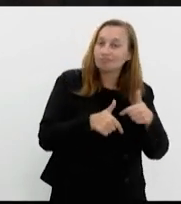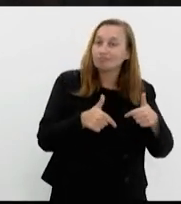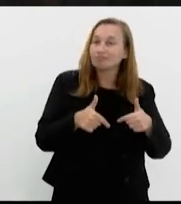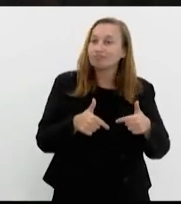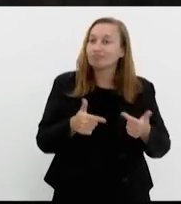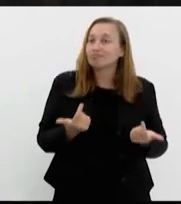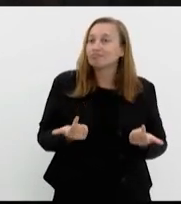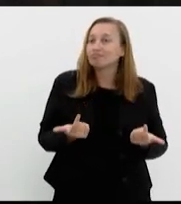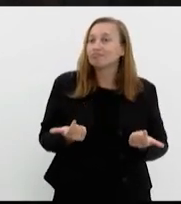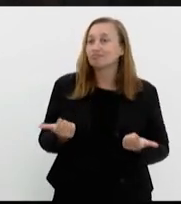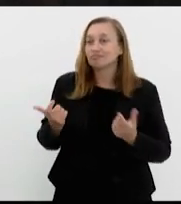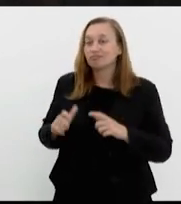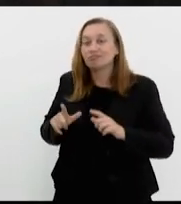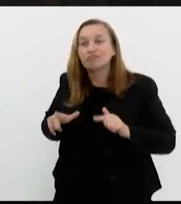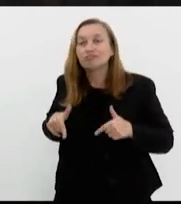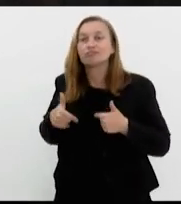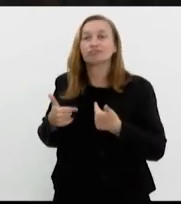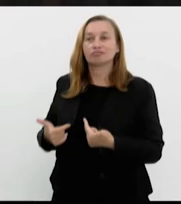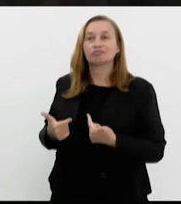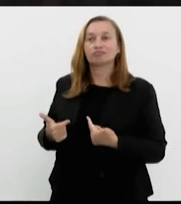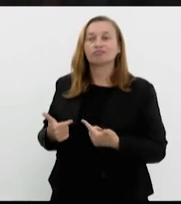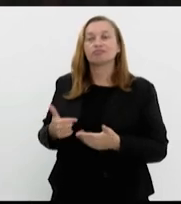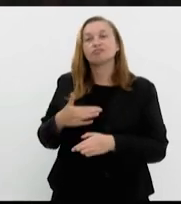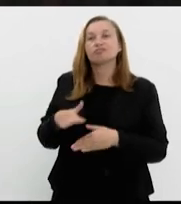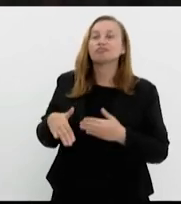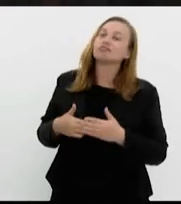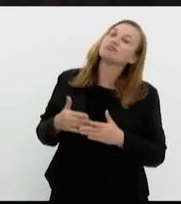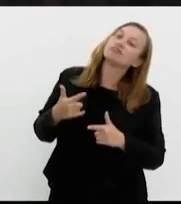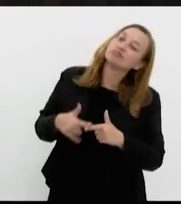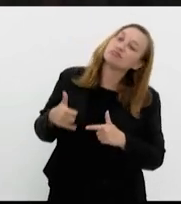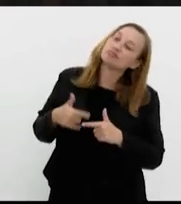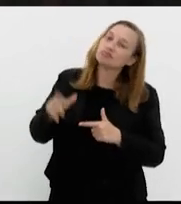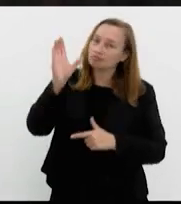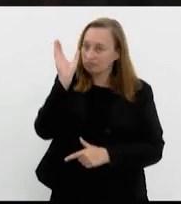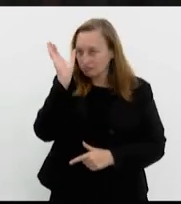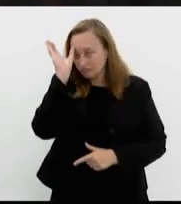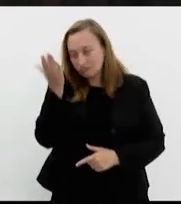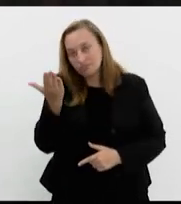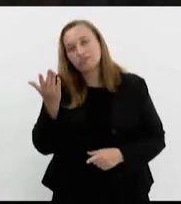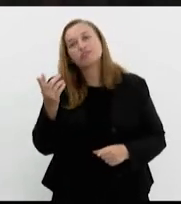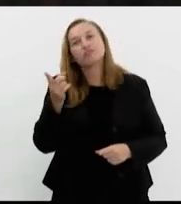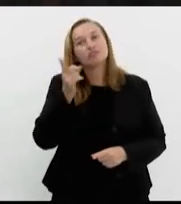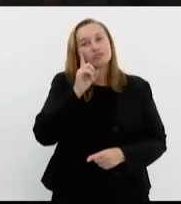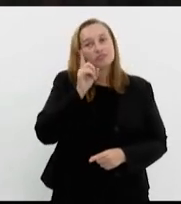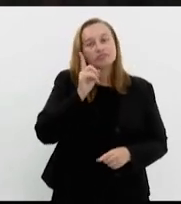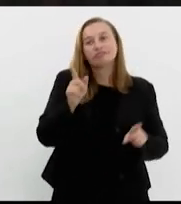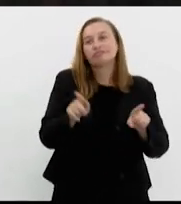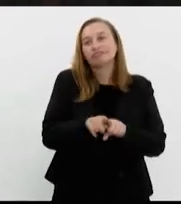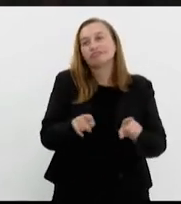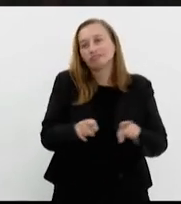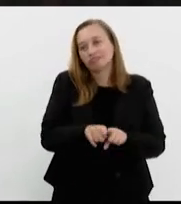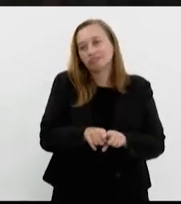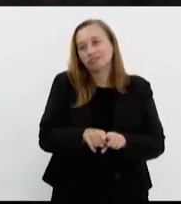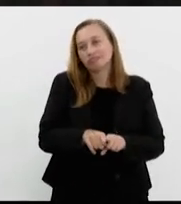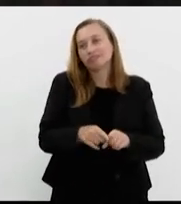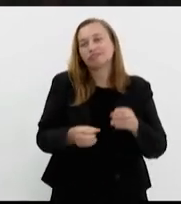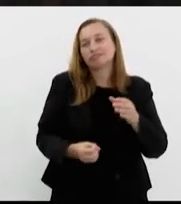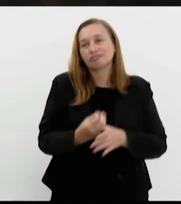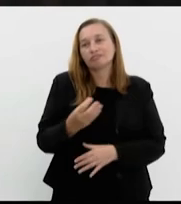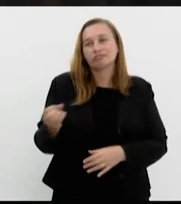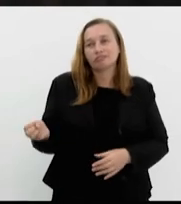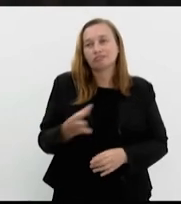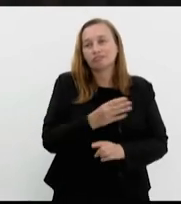tem que enfrentar todos os problemas e resolvê-los todos os dias, e também de construir uma nova